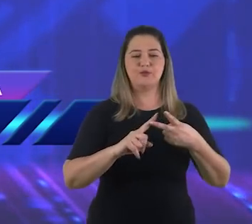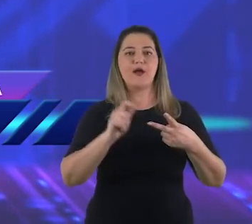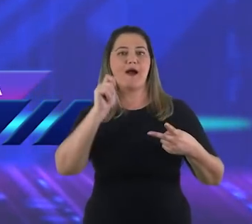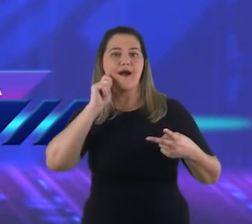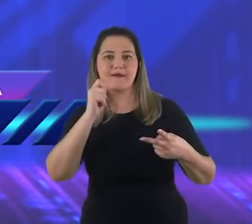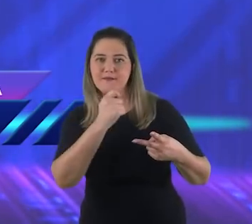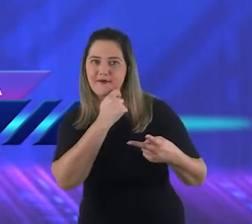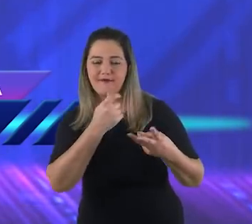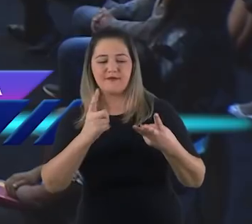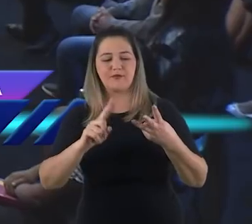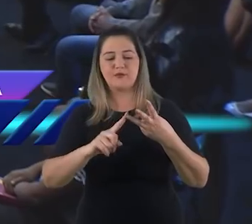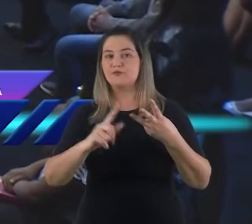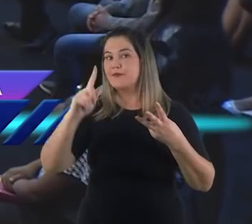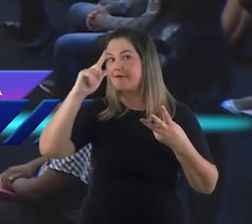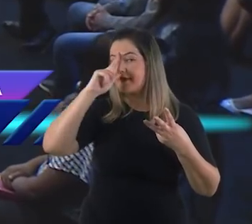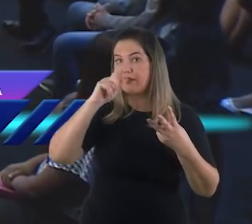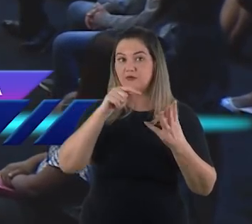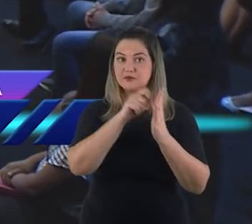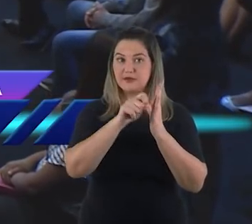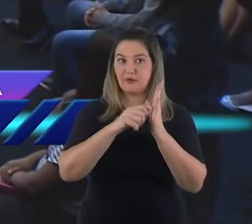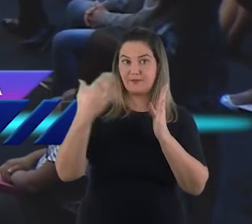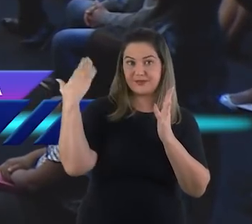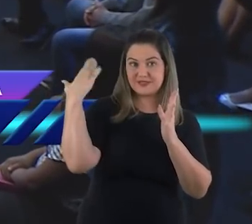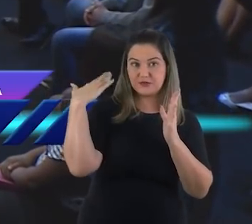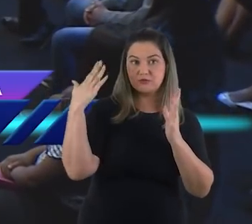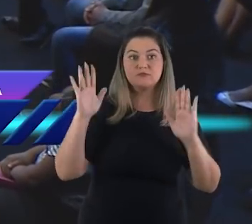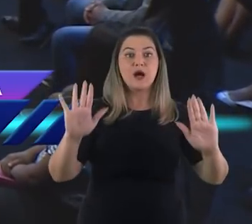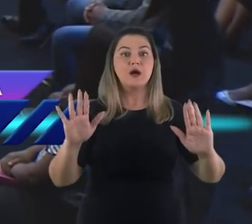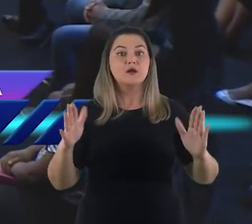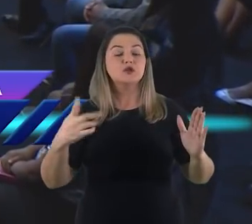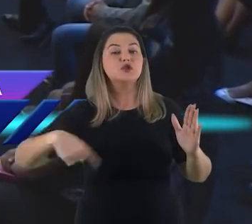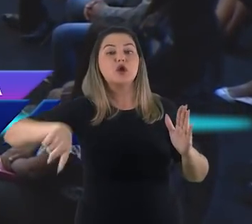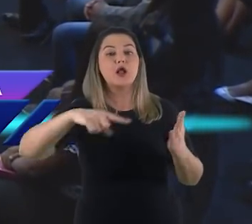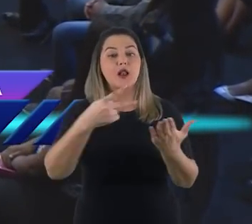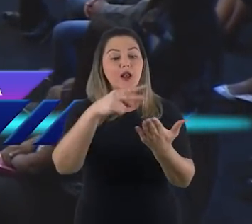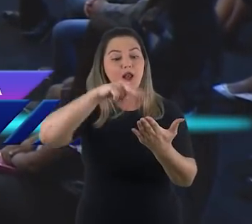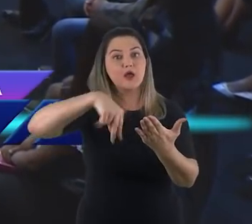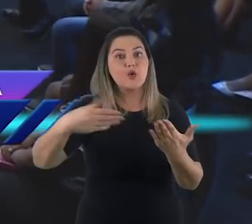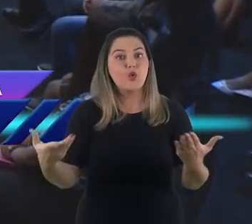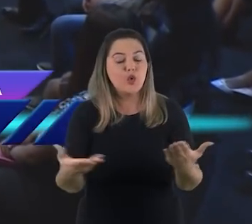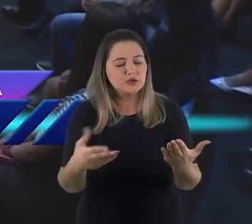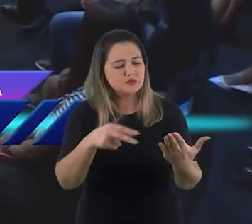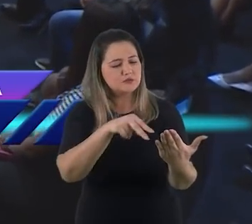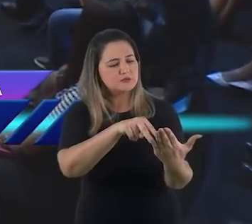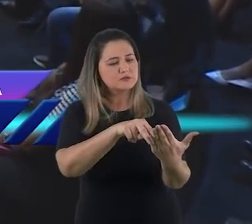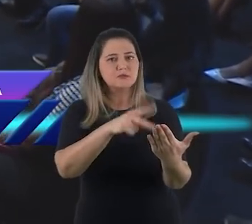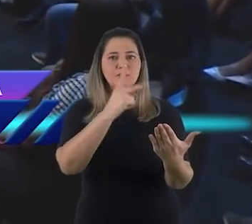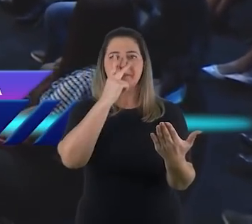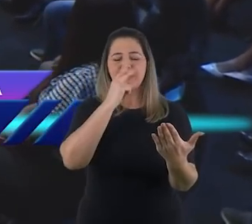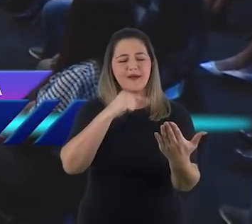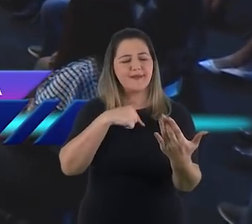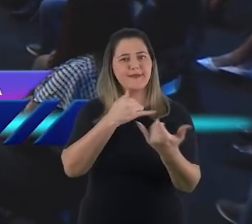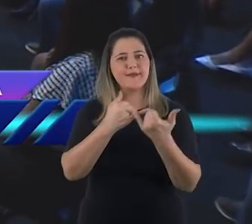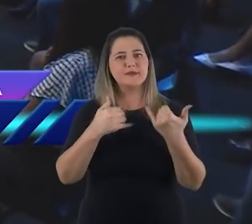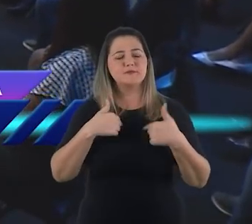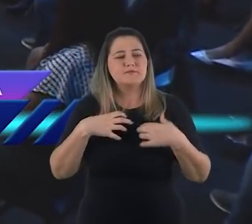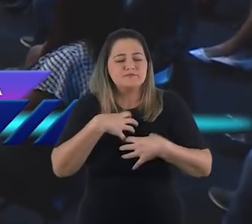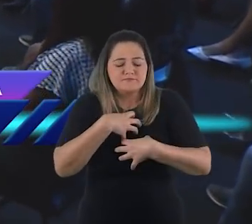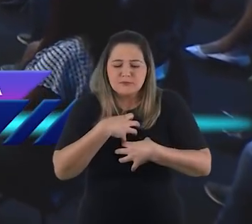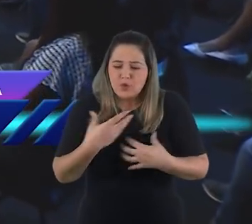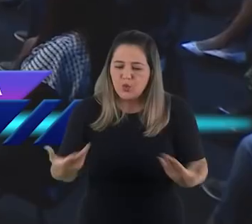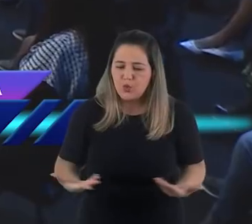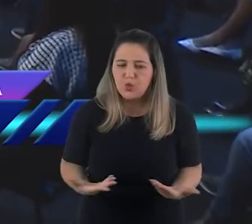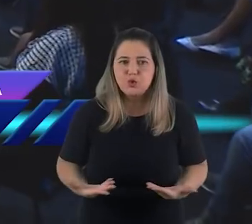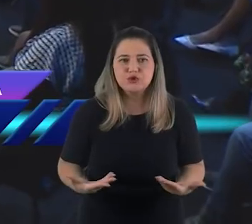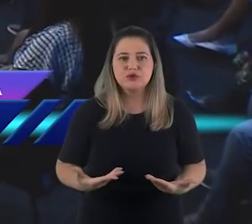sendo relevante para nós, que vivemos no século 21. A Bíblia tem uma mensagem que é